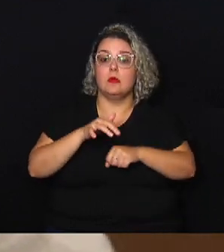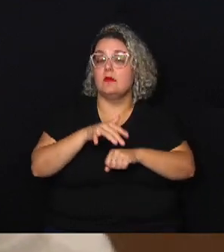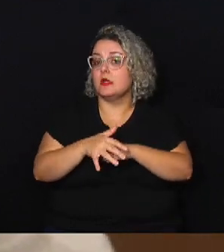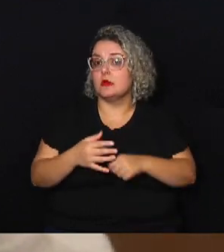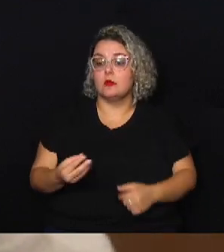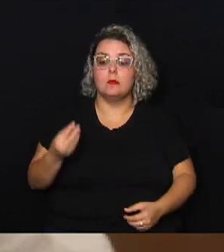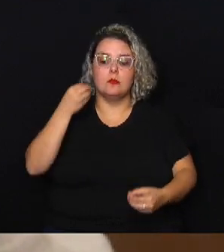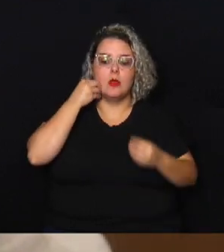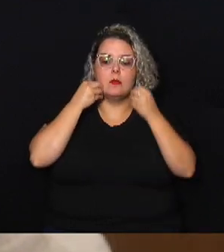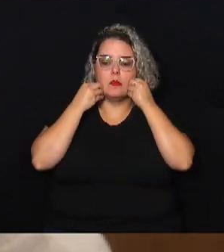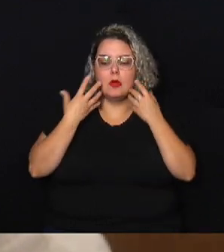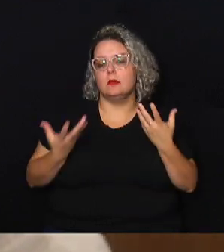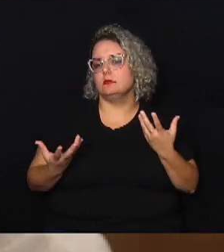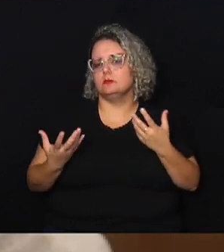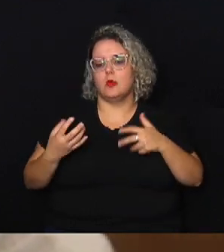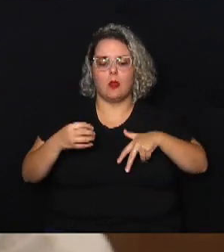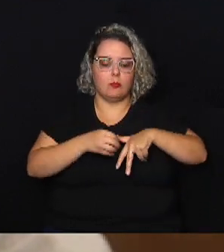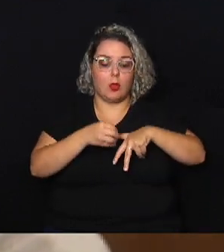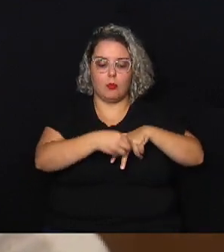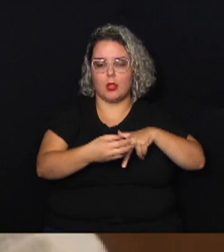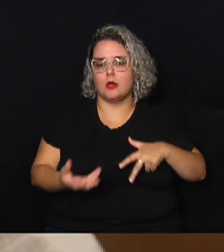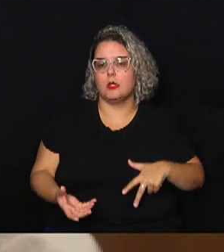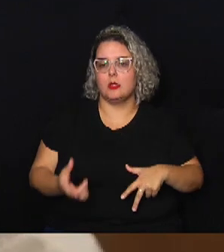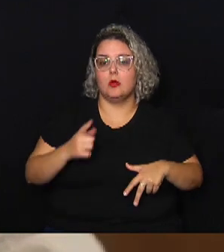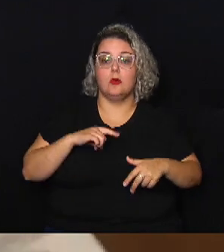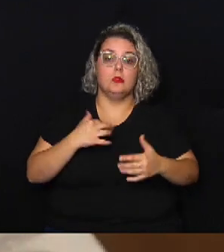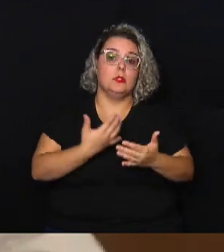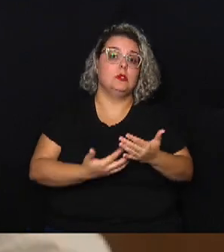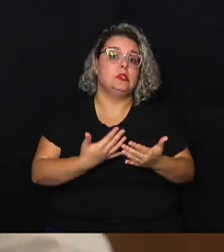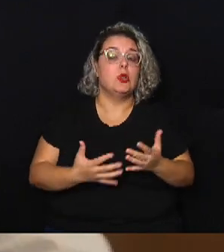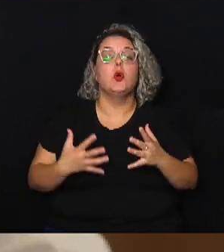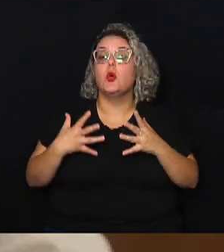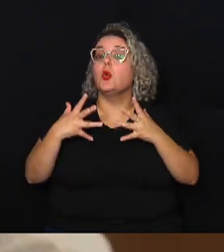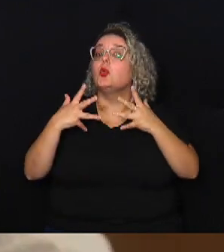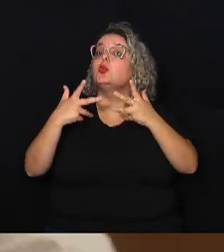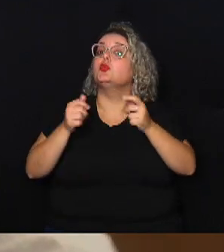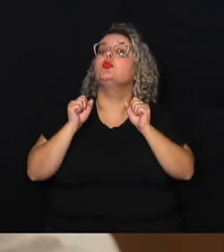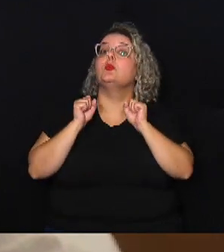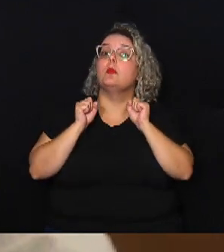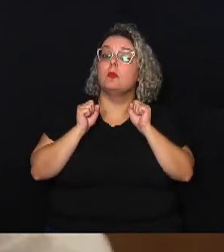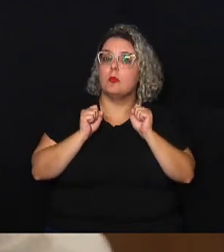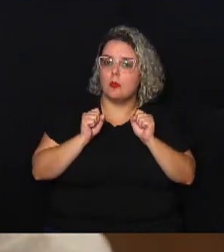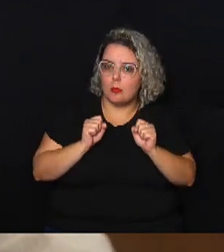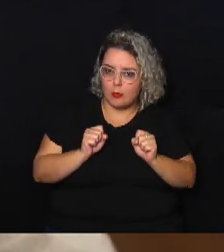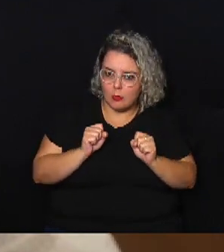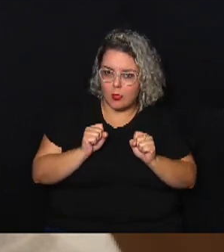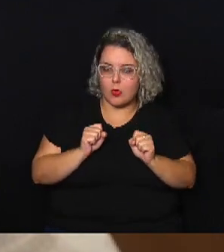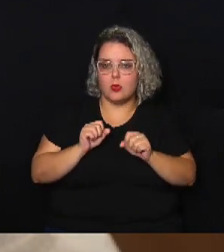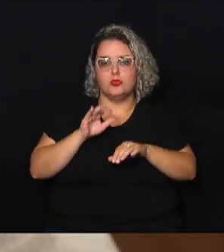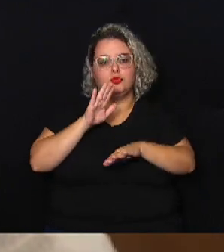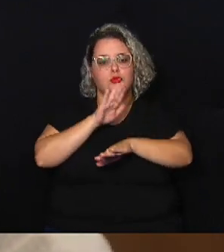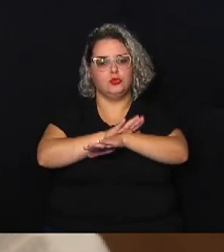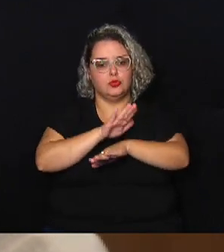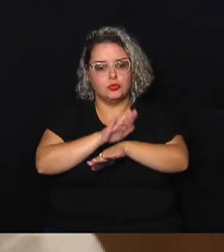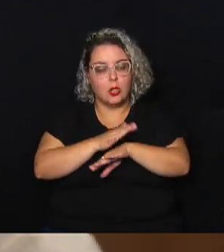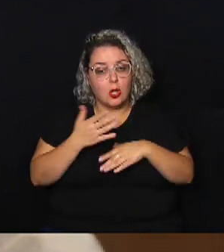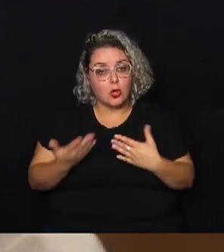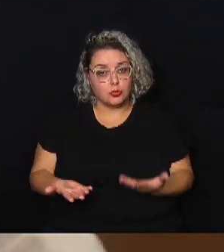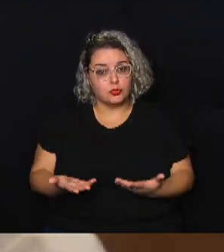ou que esse material na colocação tenha algum sangramento. Então, tudo isso pode contribuir para uma